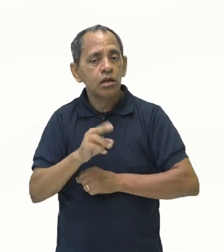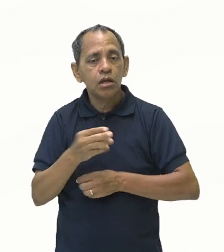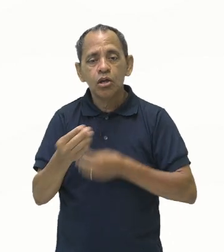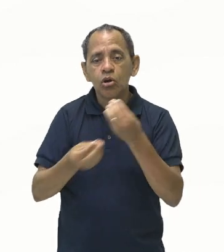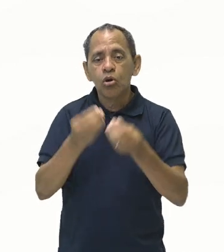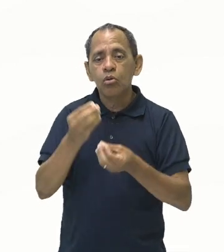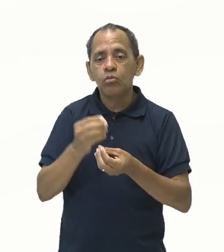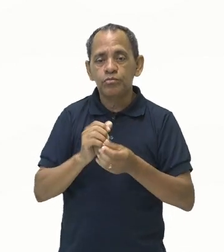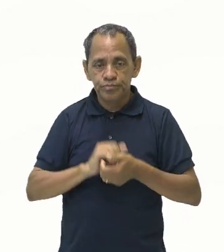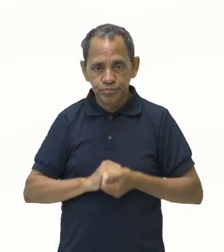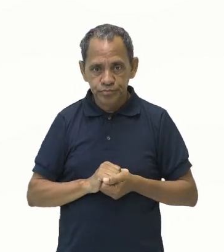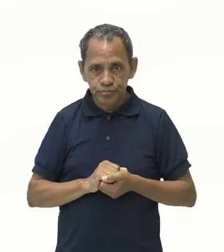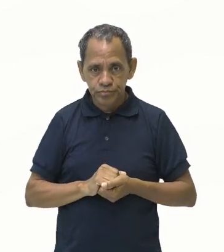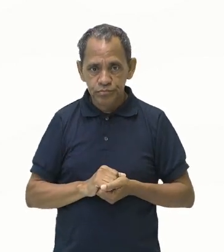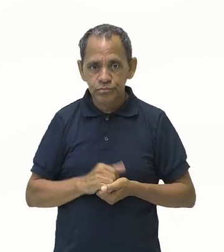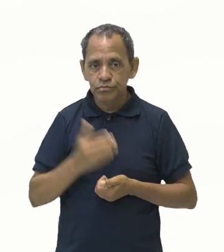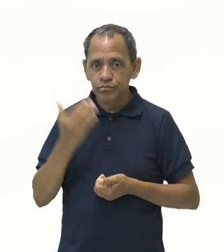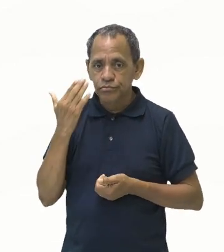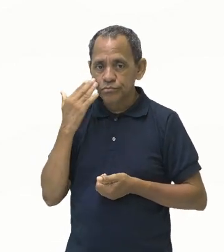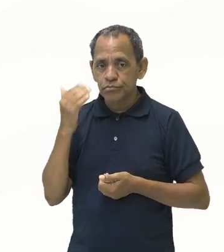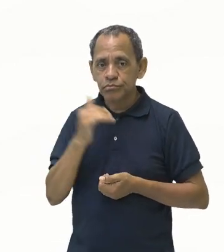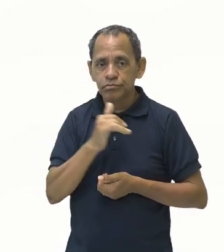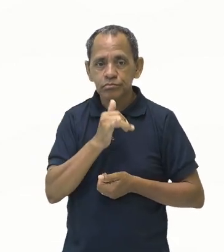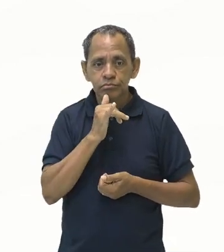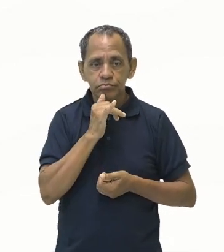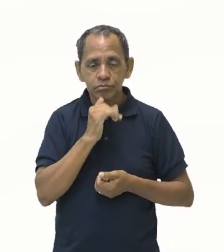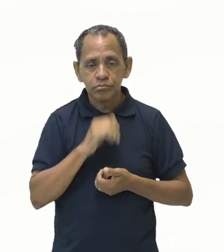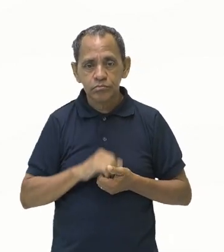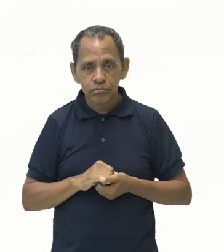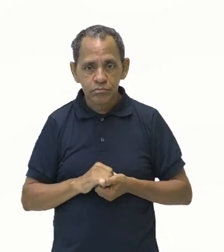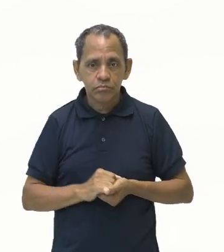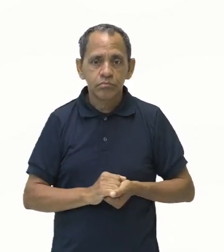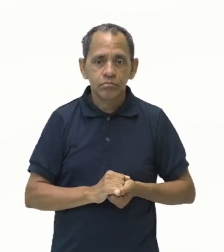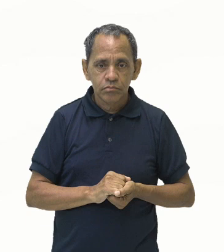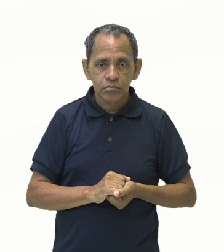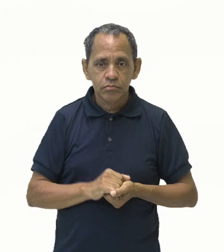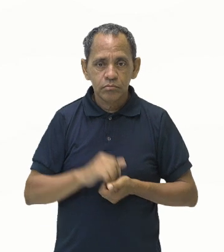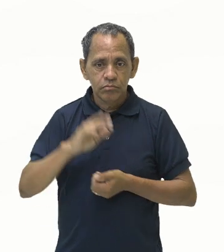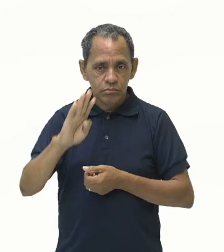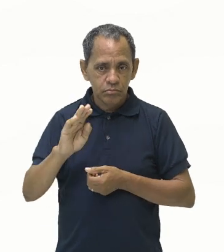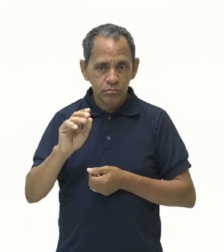temos aqui um exemplo de um composto chamado buteno.